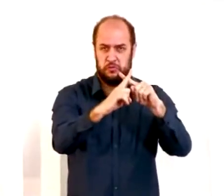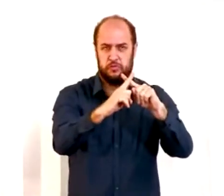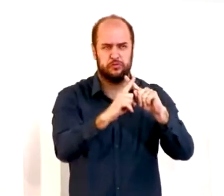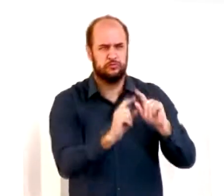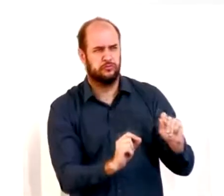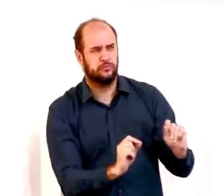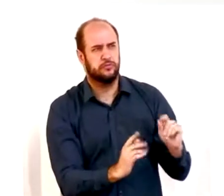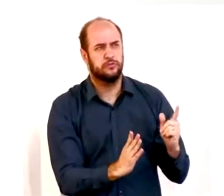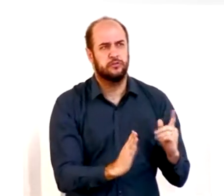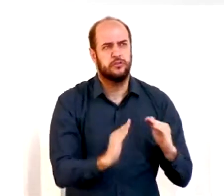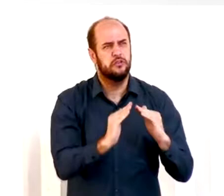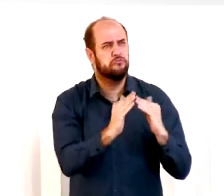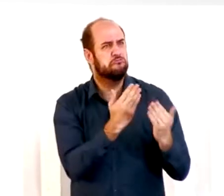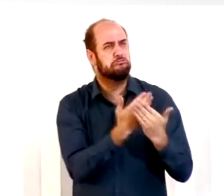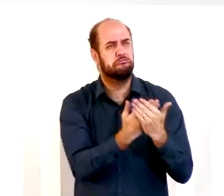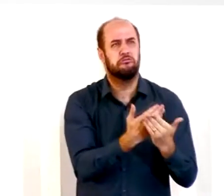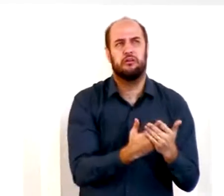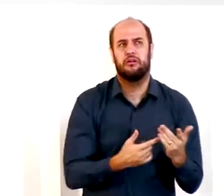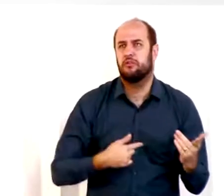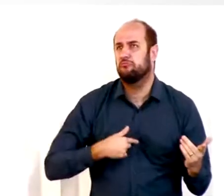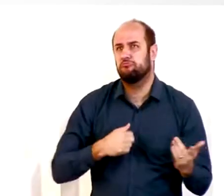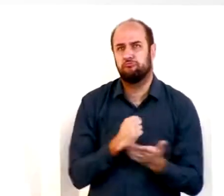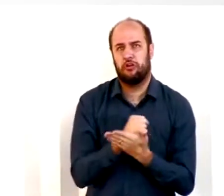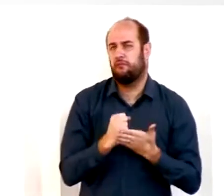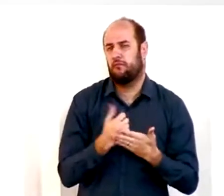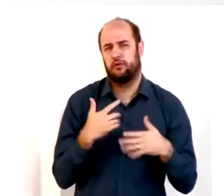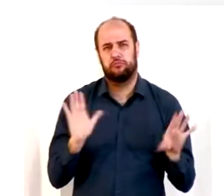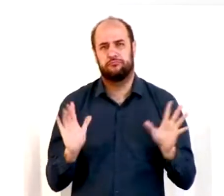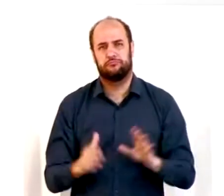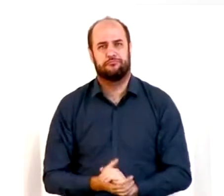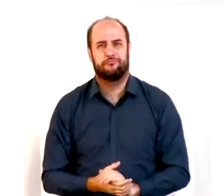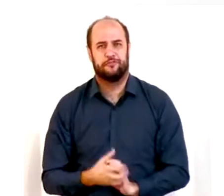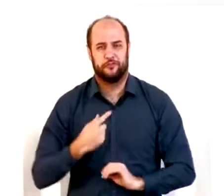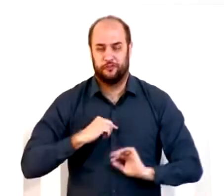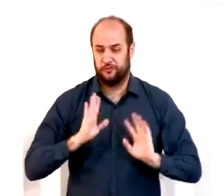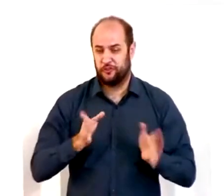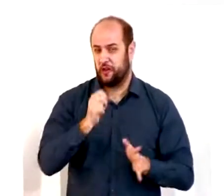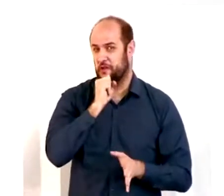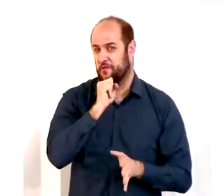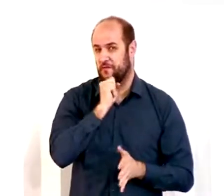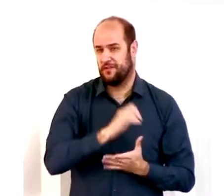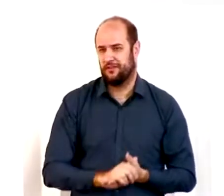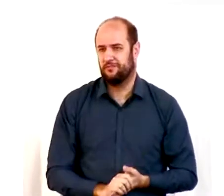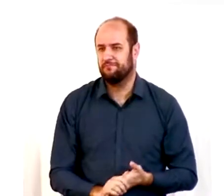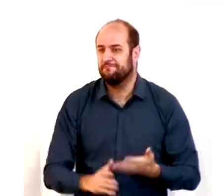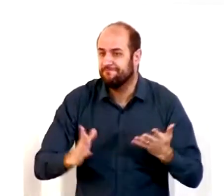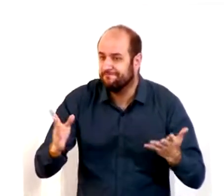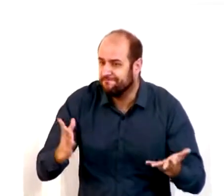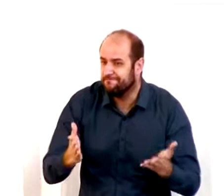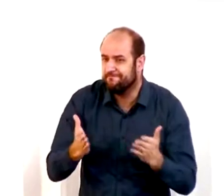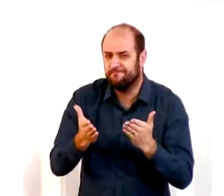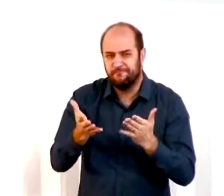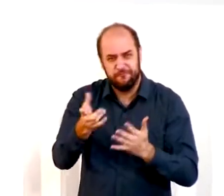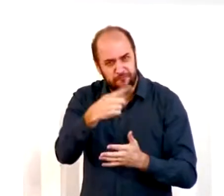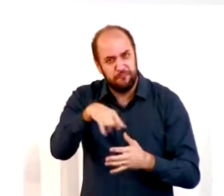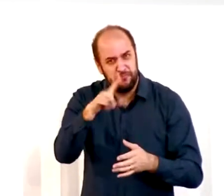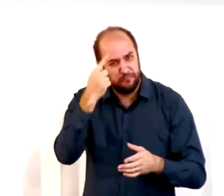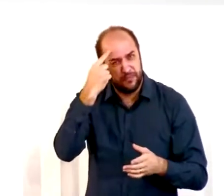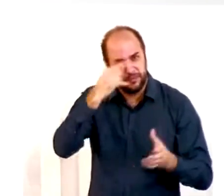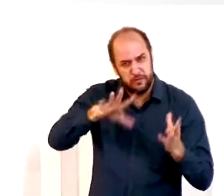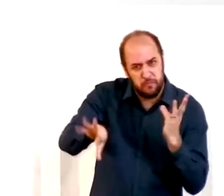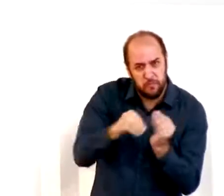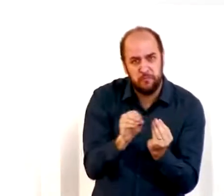ok, mas Bíblia na escola, eu já não estou mais na escola, né? Então eu gostaria de incluir você de certa forma nesse desenho,